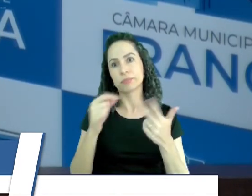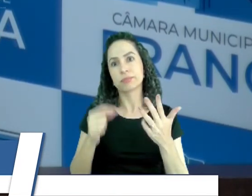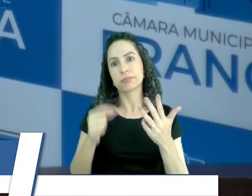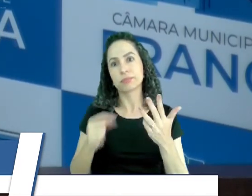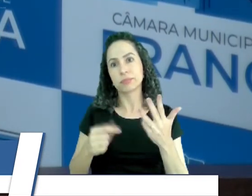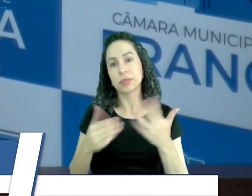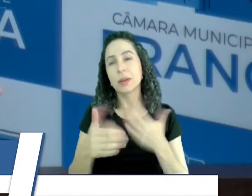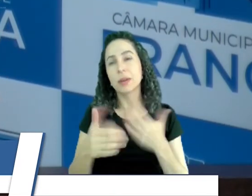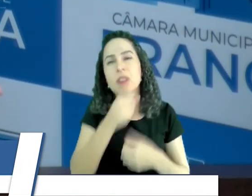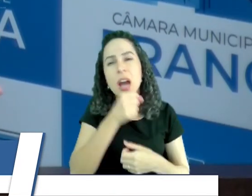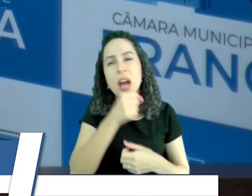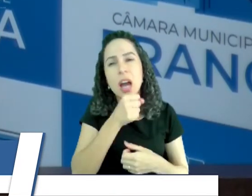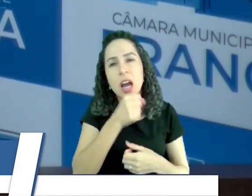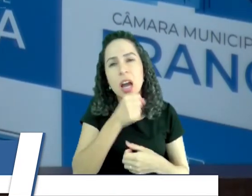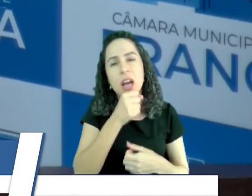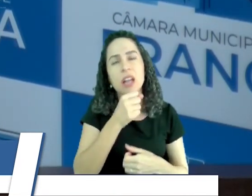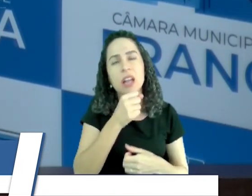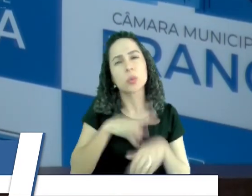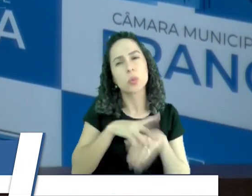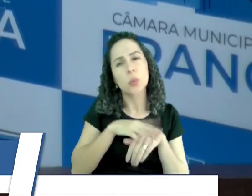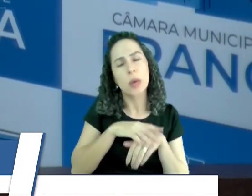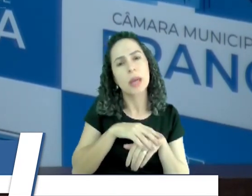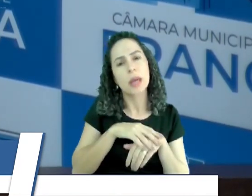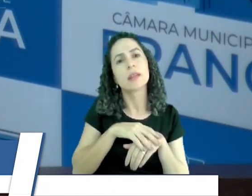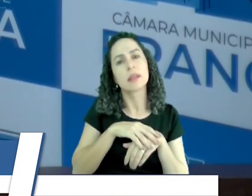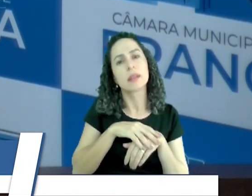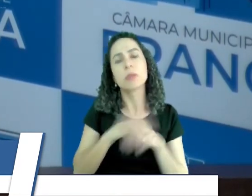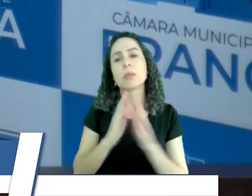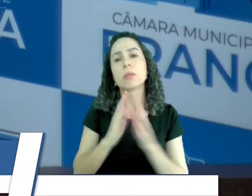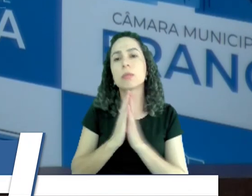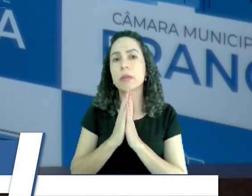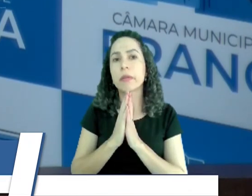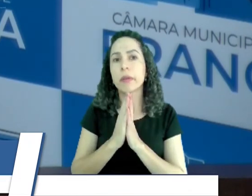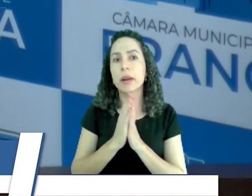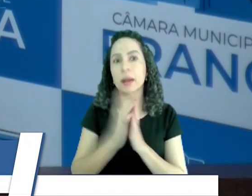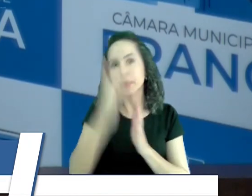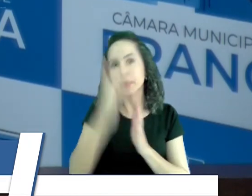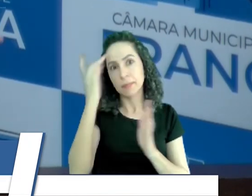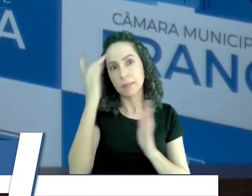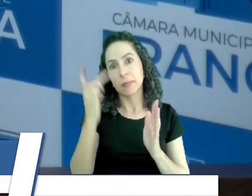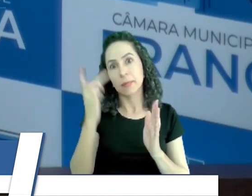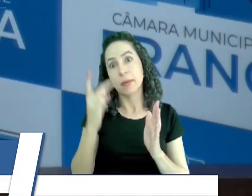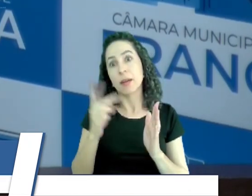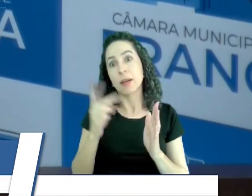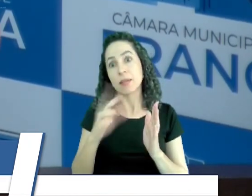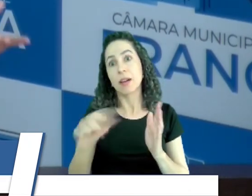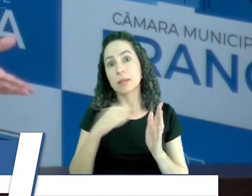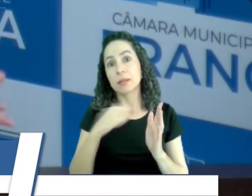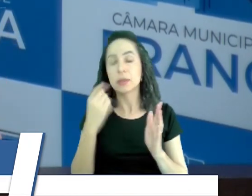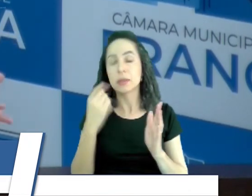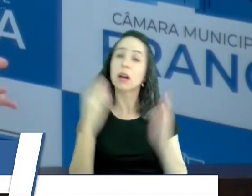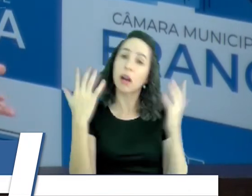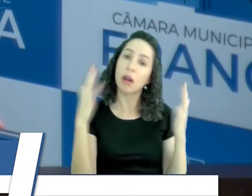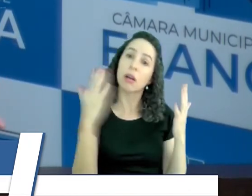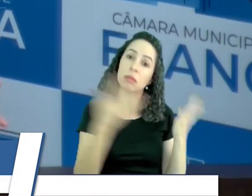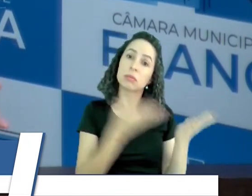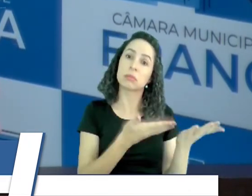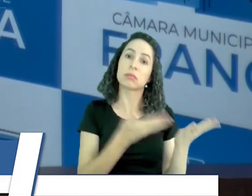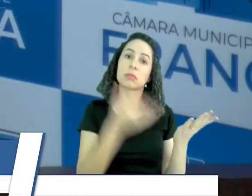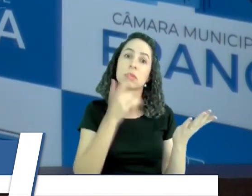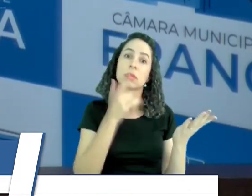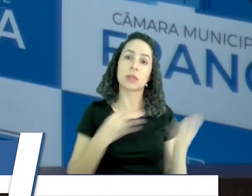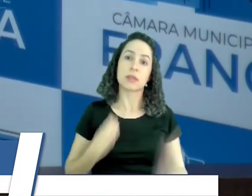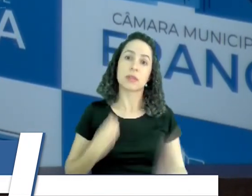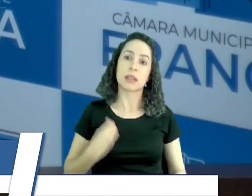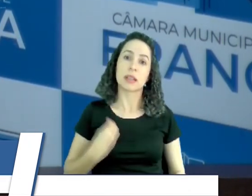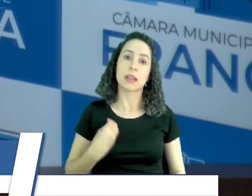estão debilitados. Então, antes que essas pessoas, de repente, nós percamos, que essas homenagens sejam feitas em vida, para